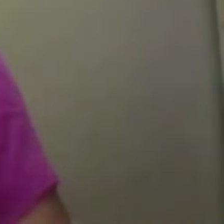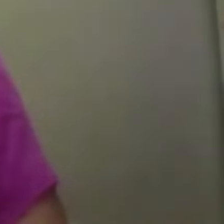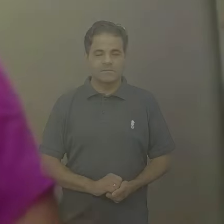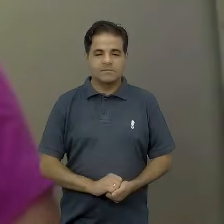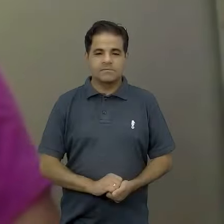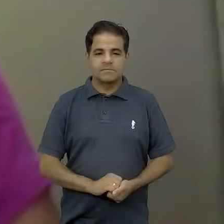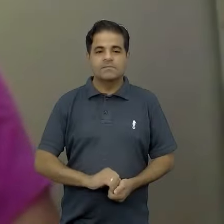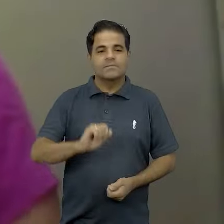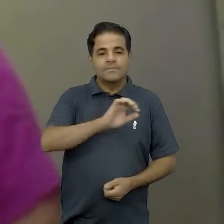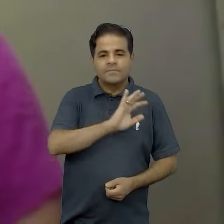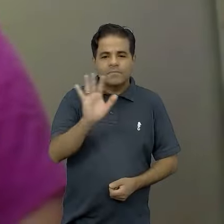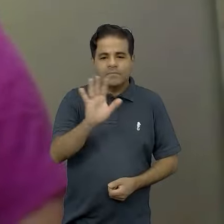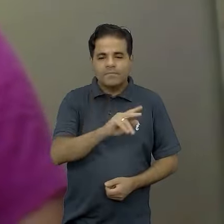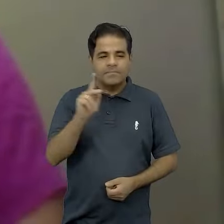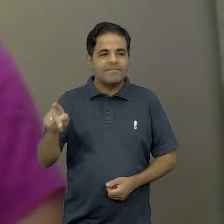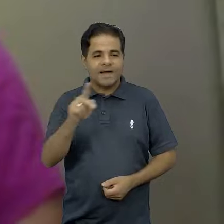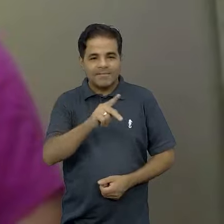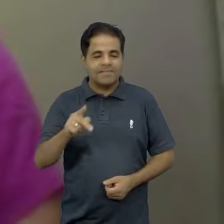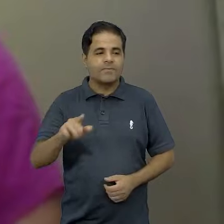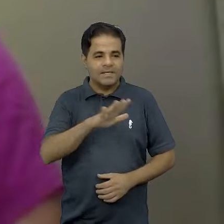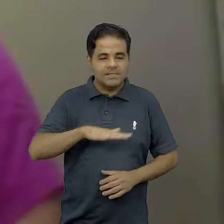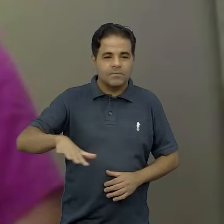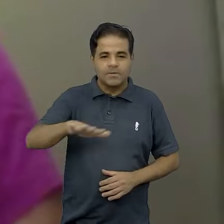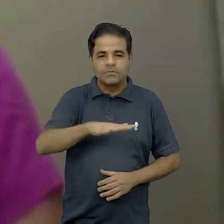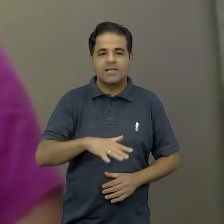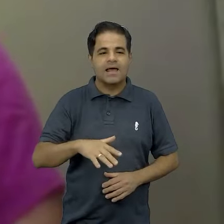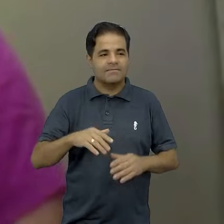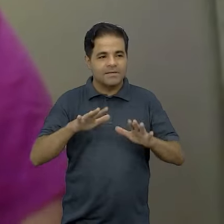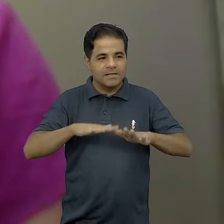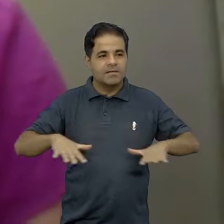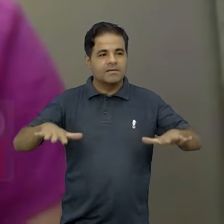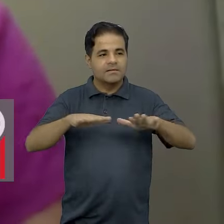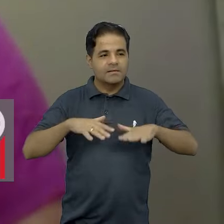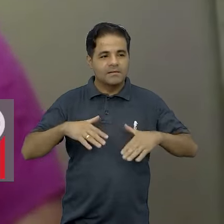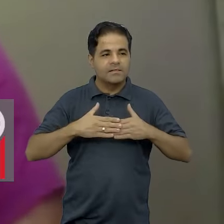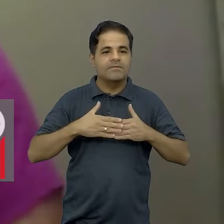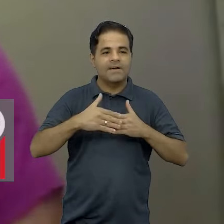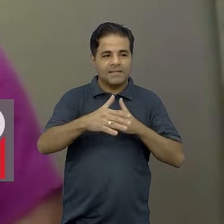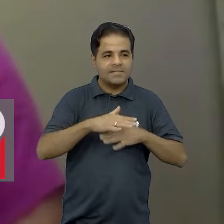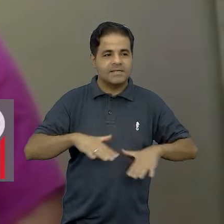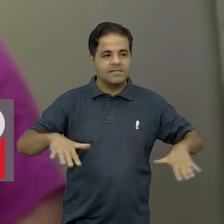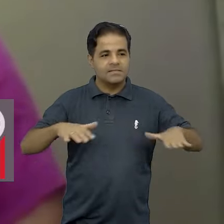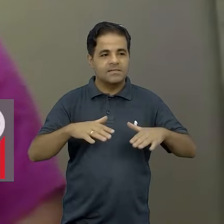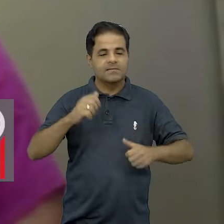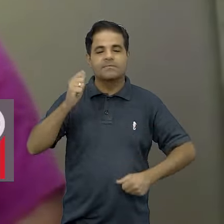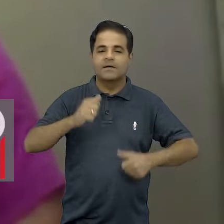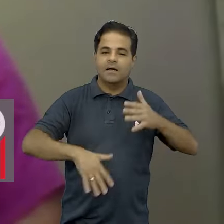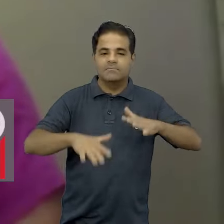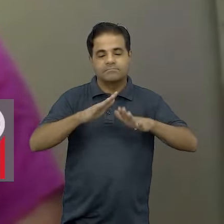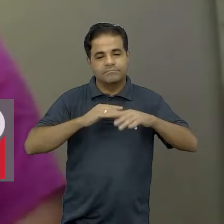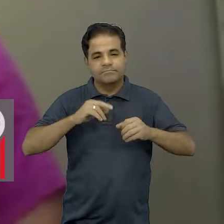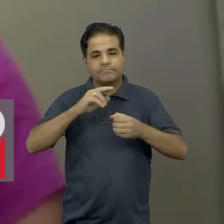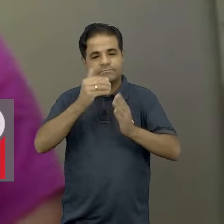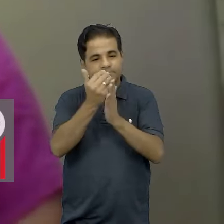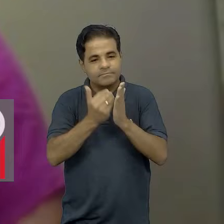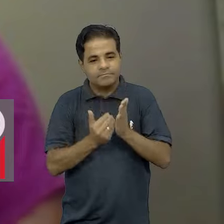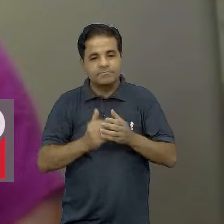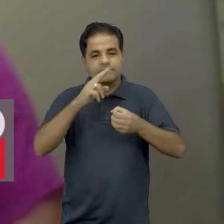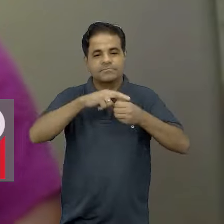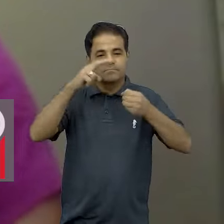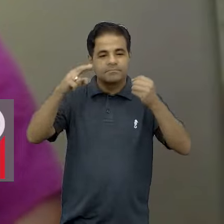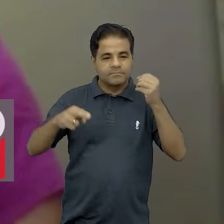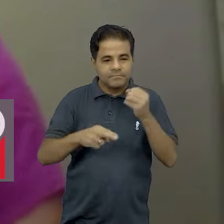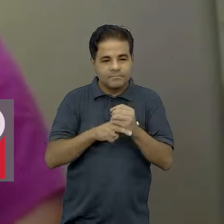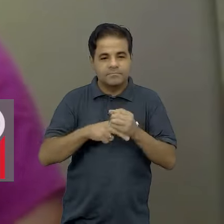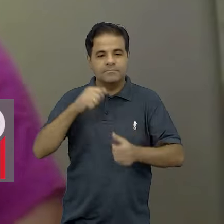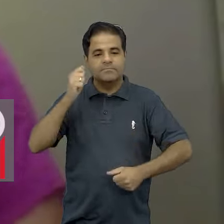Olá, professores, olá, professoras, sejam muito bem-vindos e bem-vindas ao Programa de Recuperação e Aprofundamento